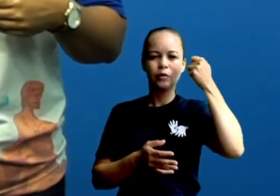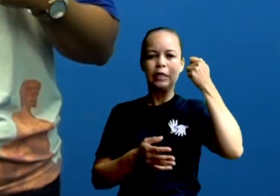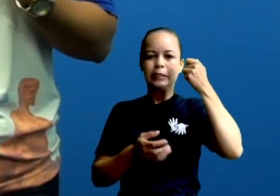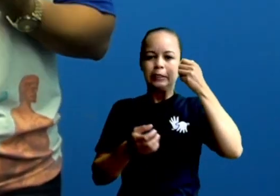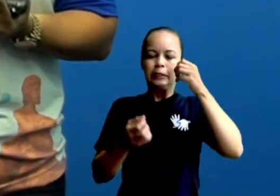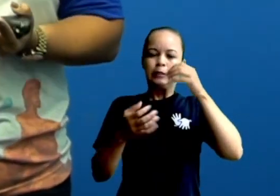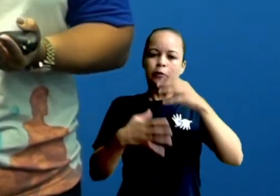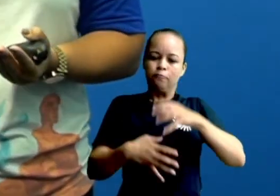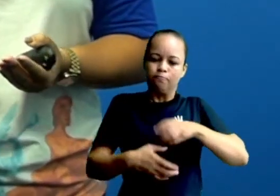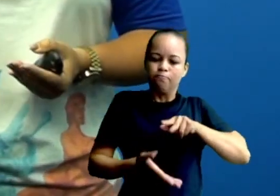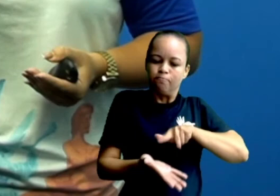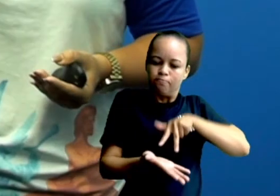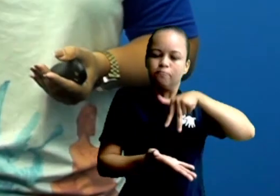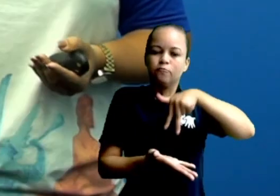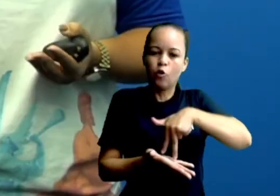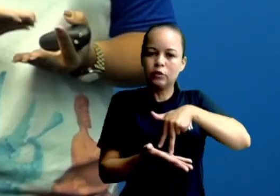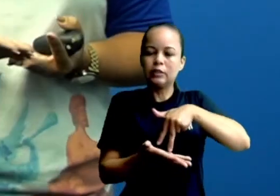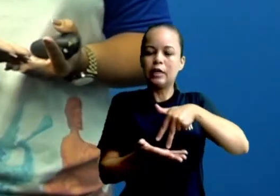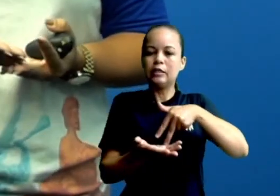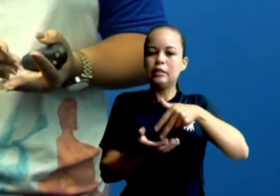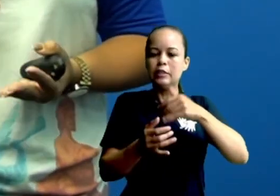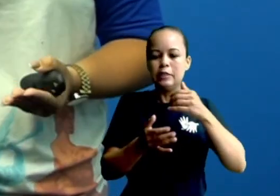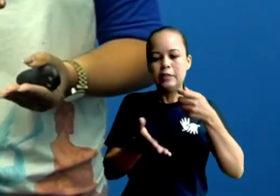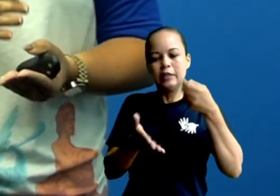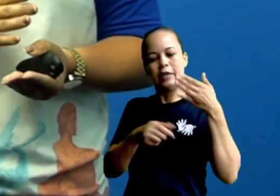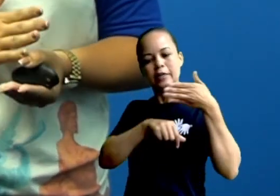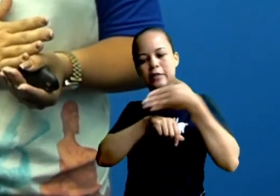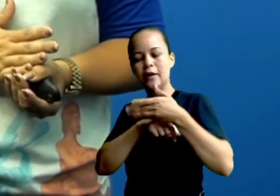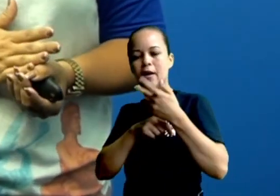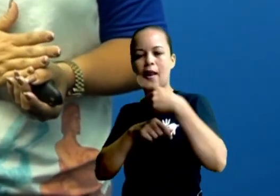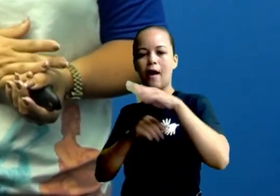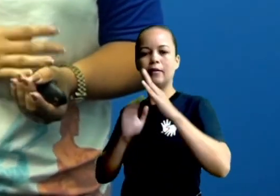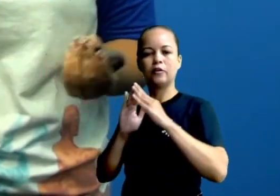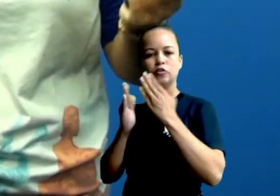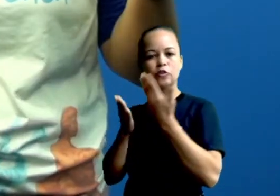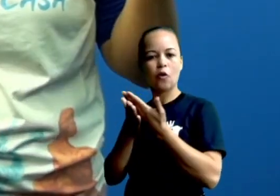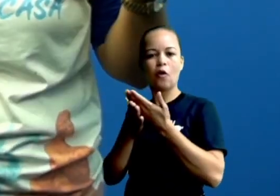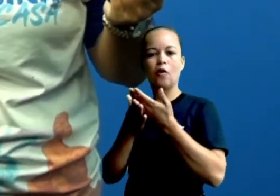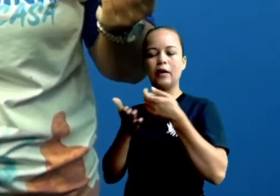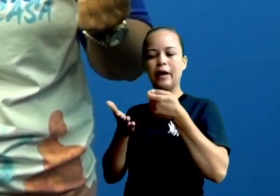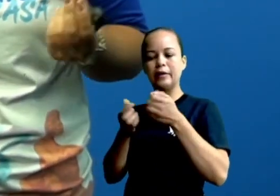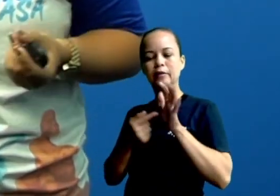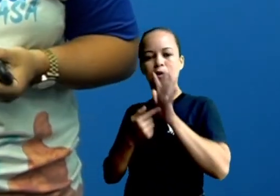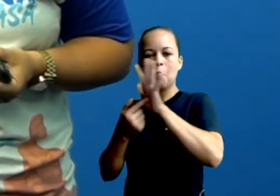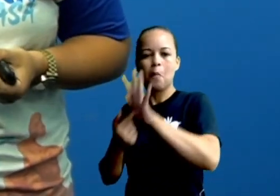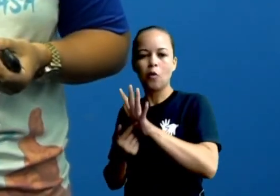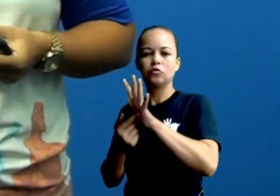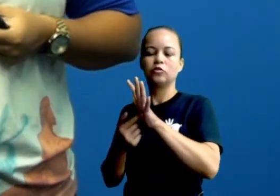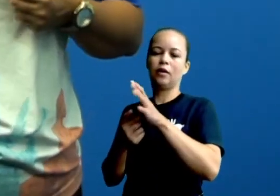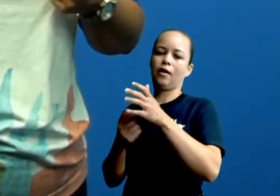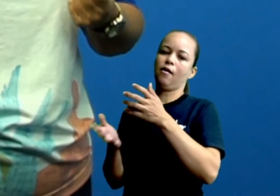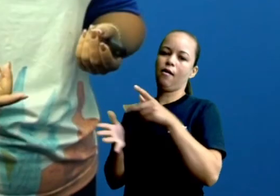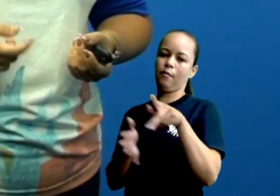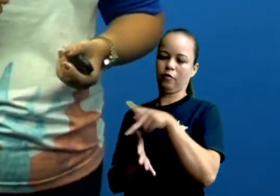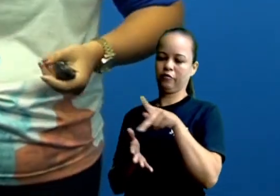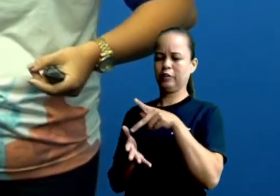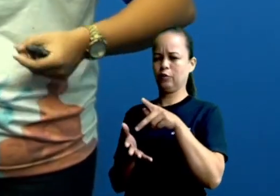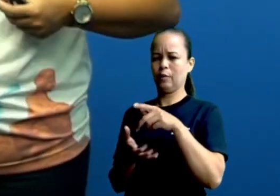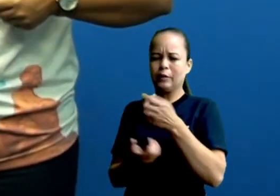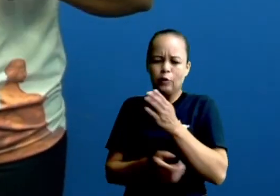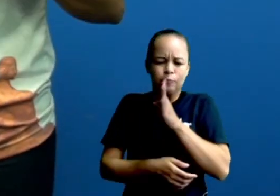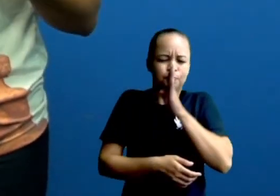força para enfrentar e dizer à professora o que realmente ele queria dizer. Ele passou dias em silêncio,